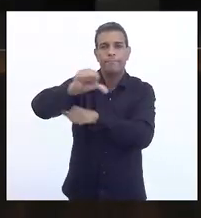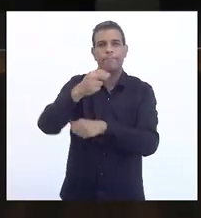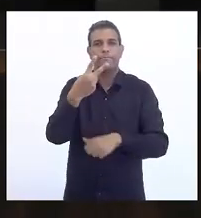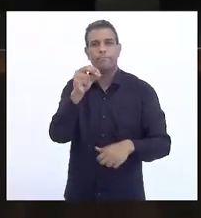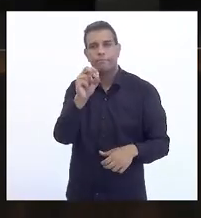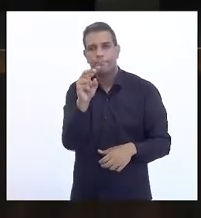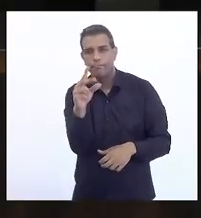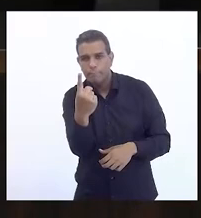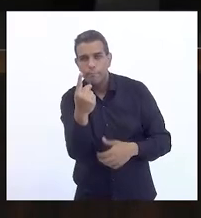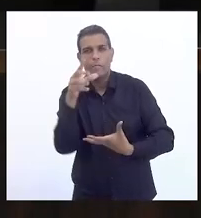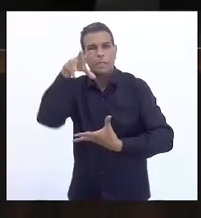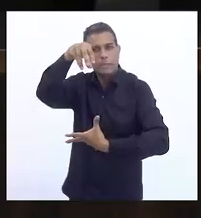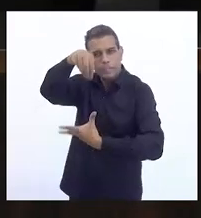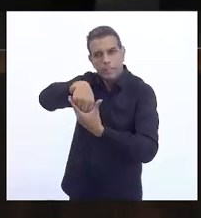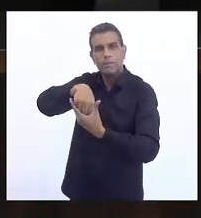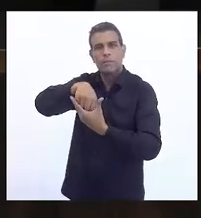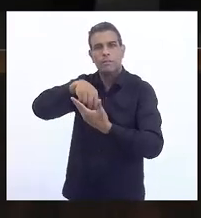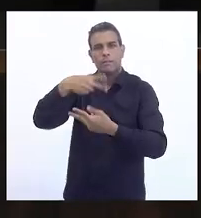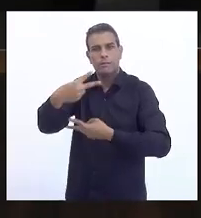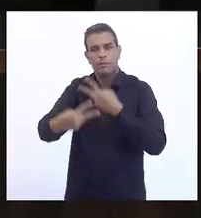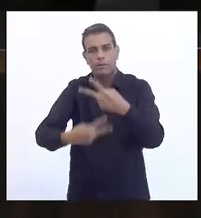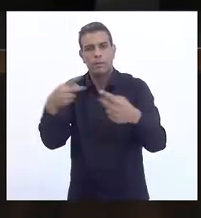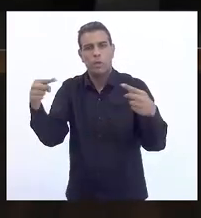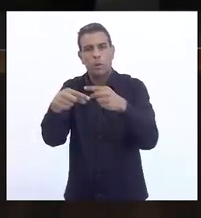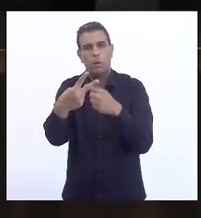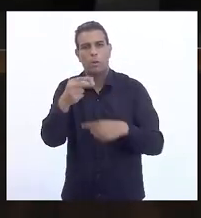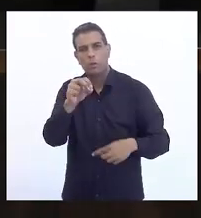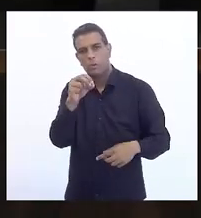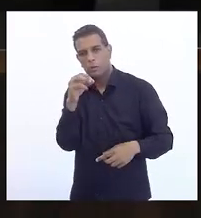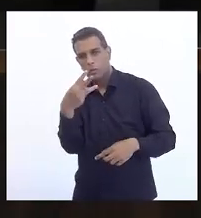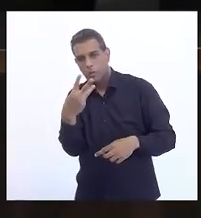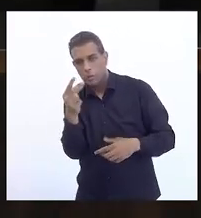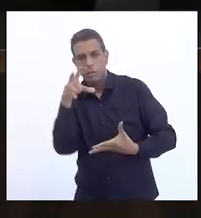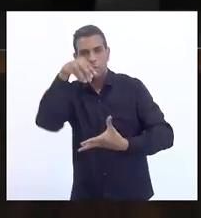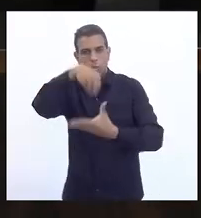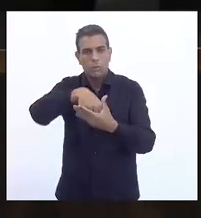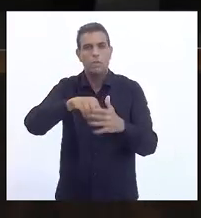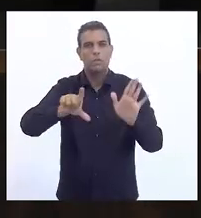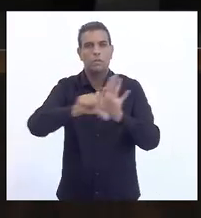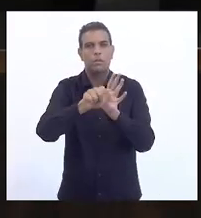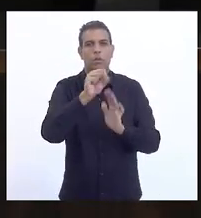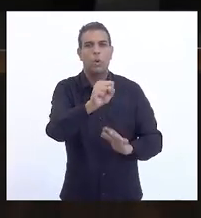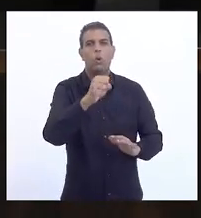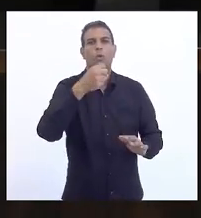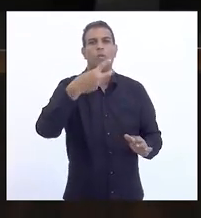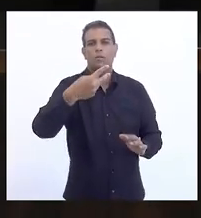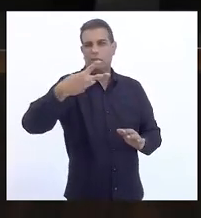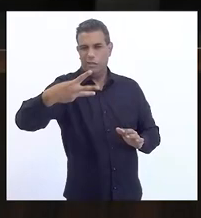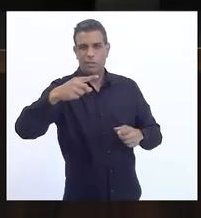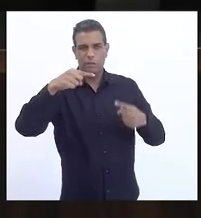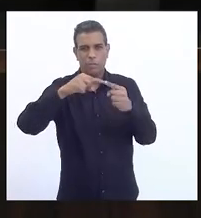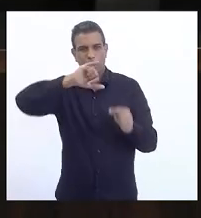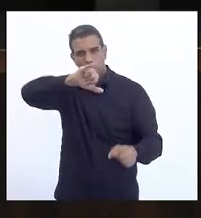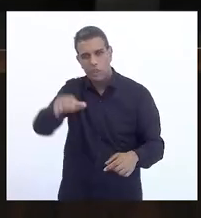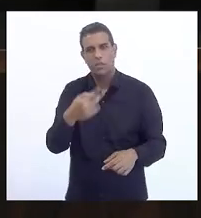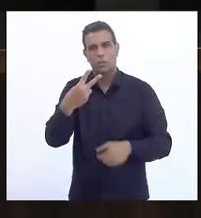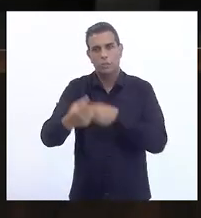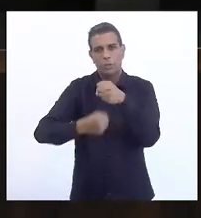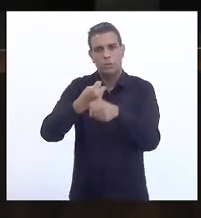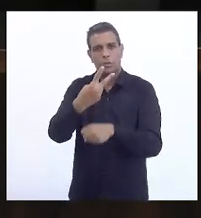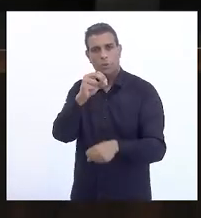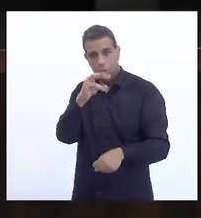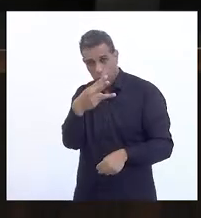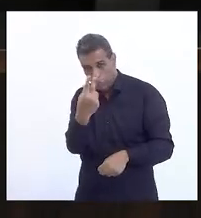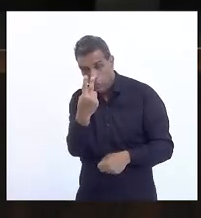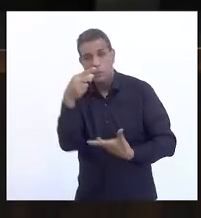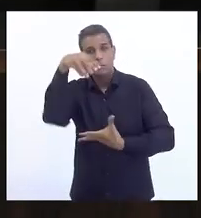2022 do Plano Plurianual 2023. Instituído pela Lei 8.730, de 24 de janeiro de 2020. Parecer da